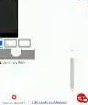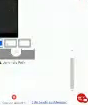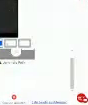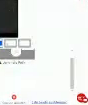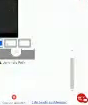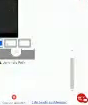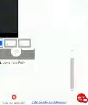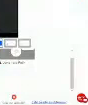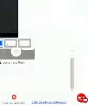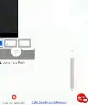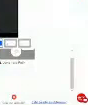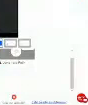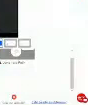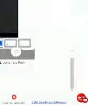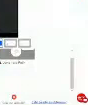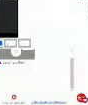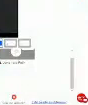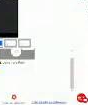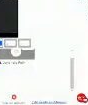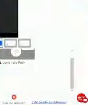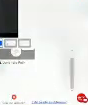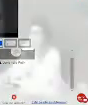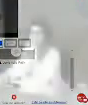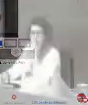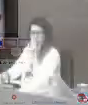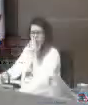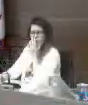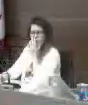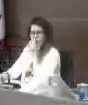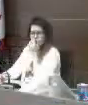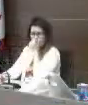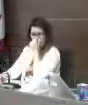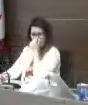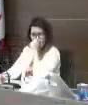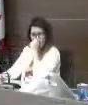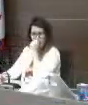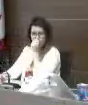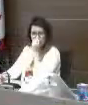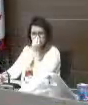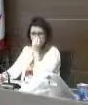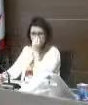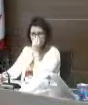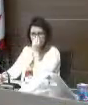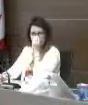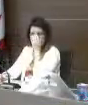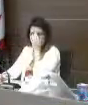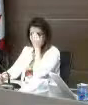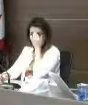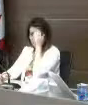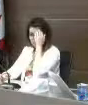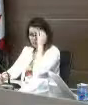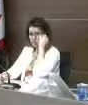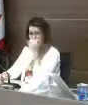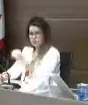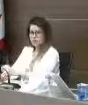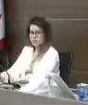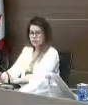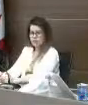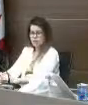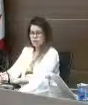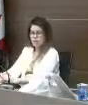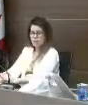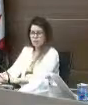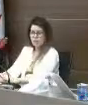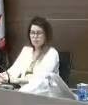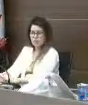preciso gastar tempo aqui. E eu queria gastar um pouco de tempo aqui nessa figura, que eu acho que é uma figura muito importante, que ela veio